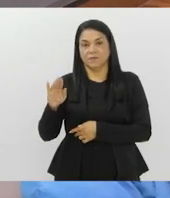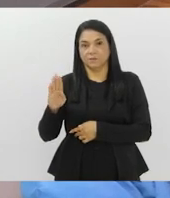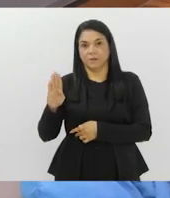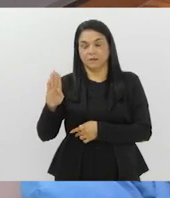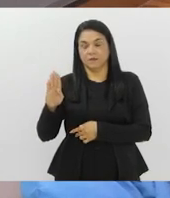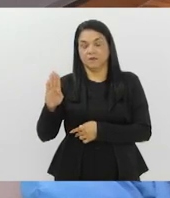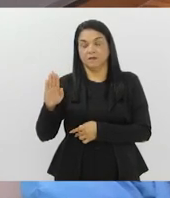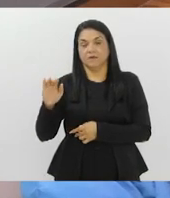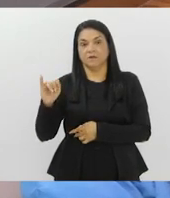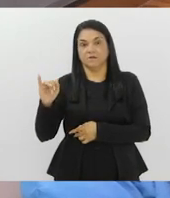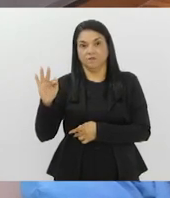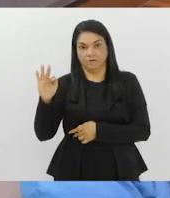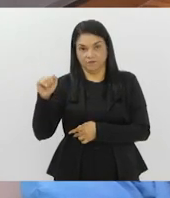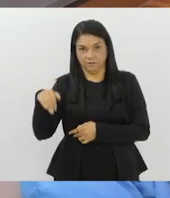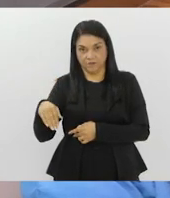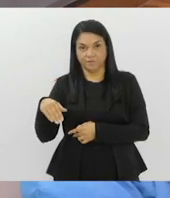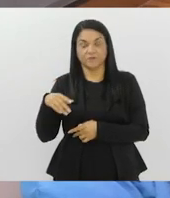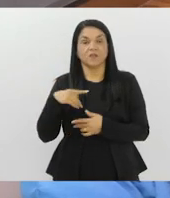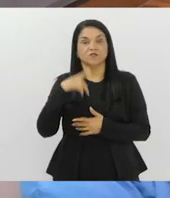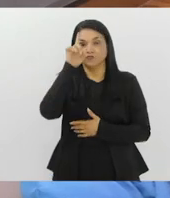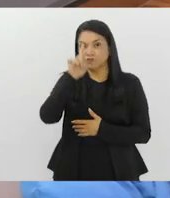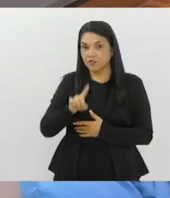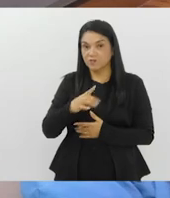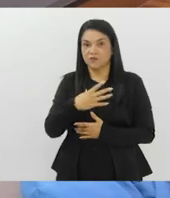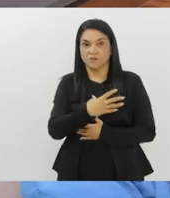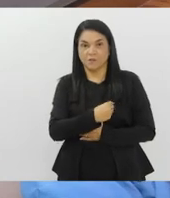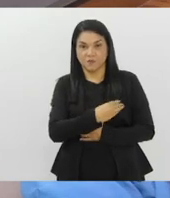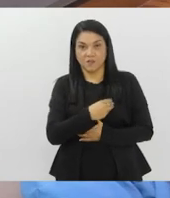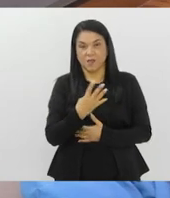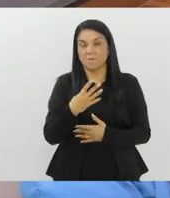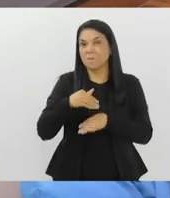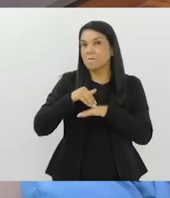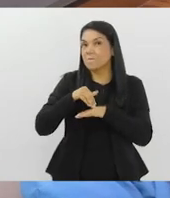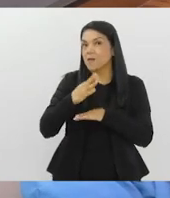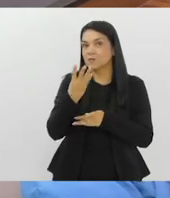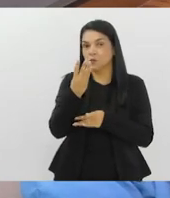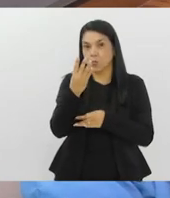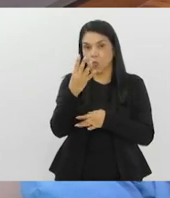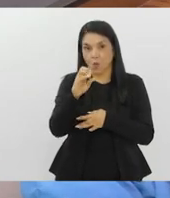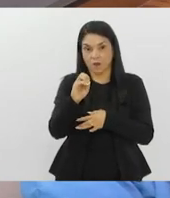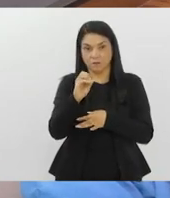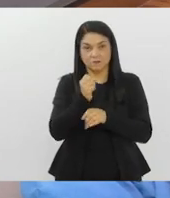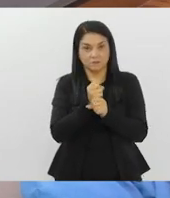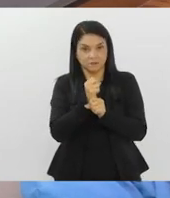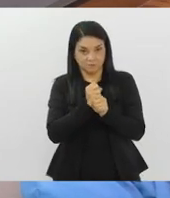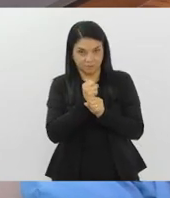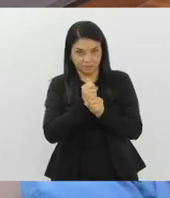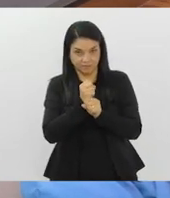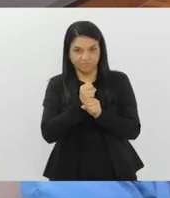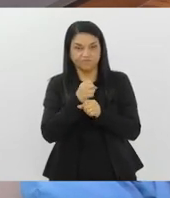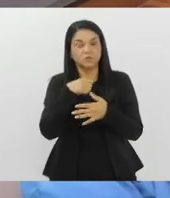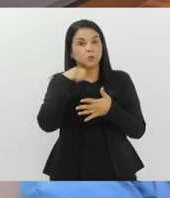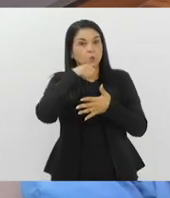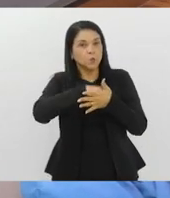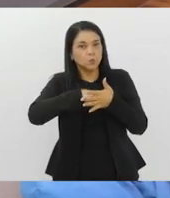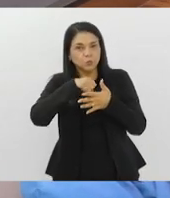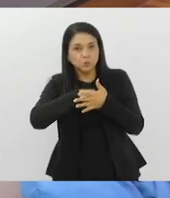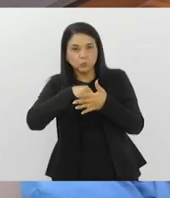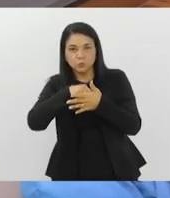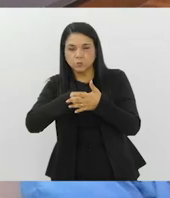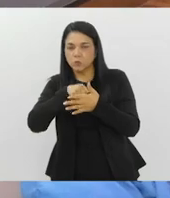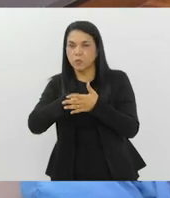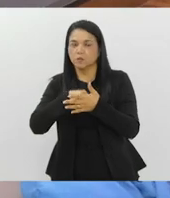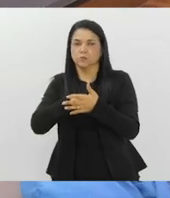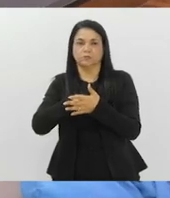de amamentar. Uhum. Ela está há 40 anos, ela existe há mais de 40 anos, e há mais de 40 anos que nós lutamos por essa causa,